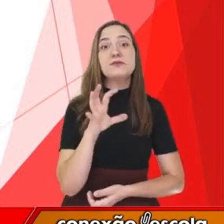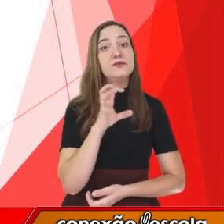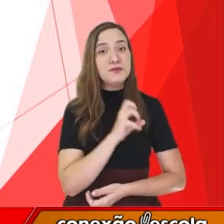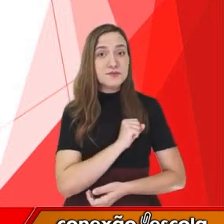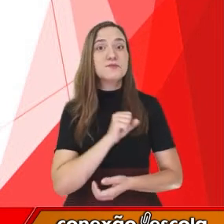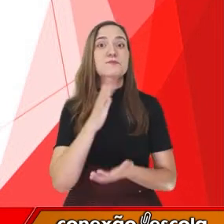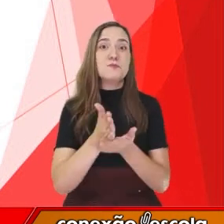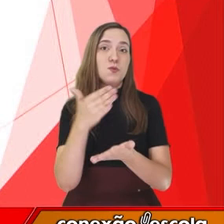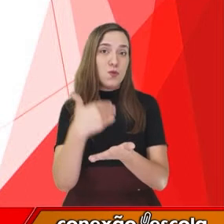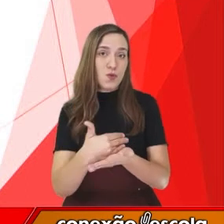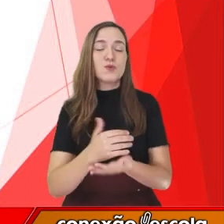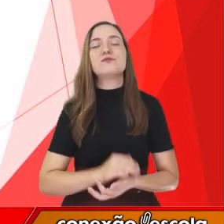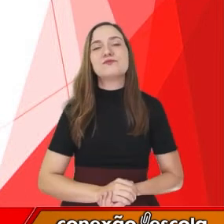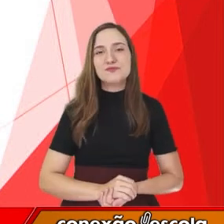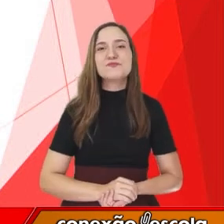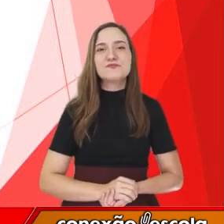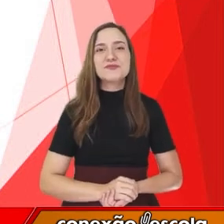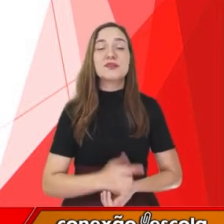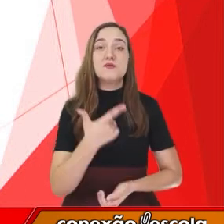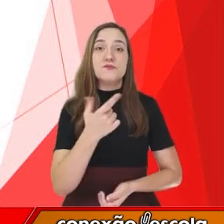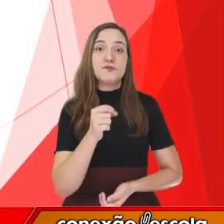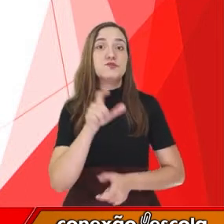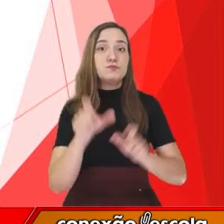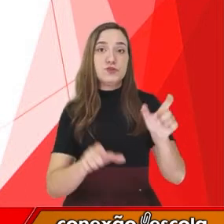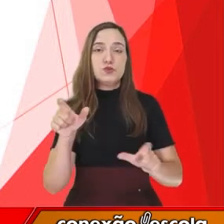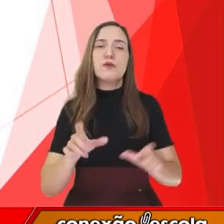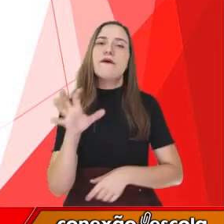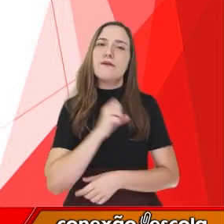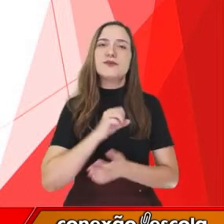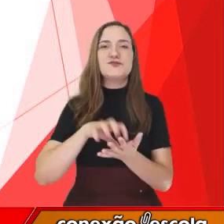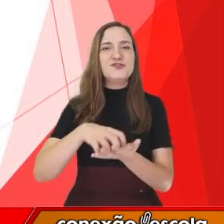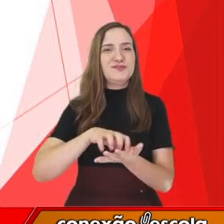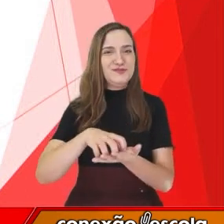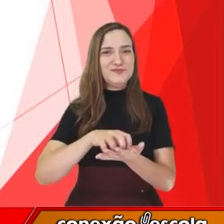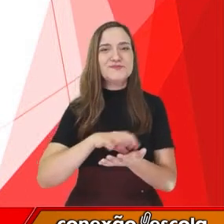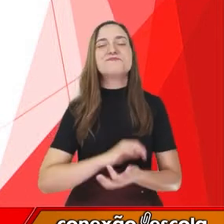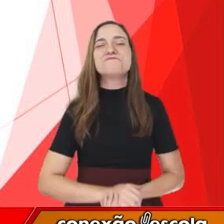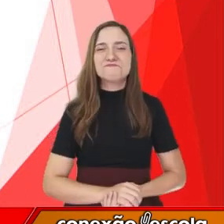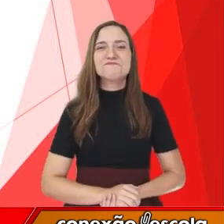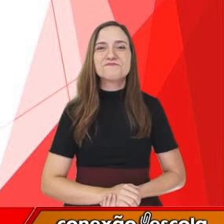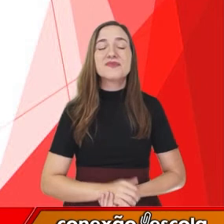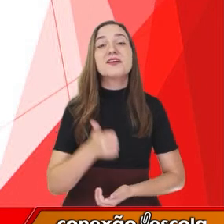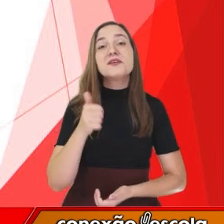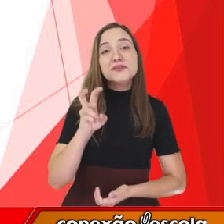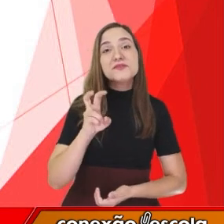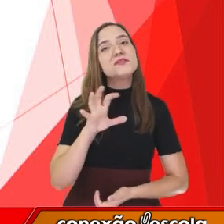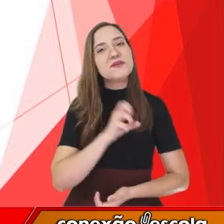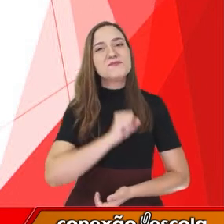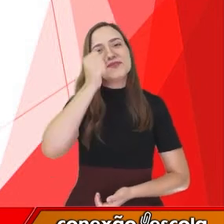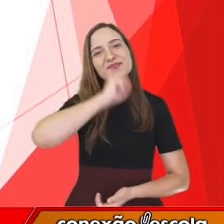25 preferem bolo, 20 pessoas preferem gelatina e